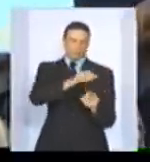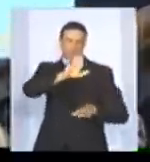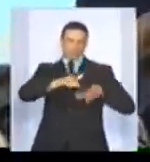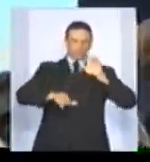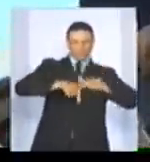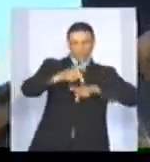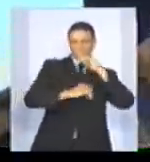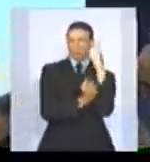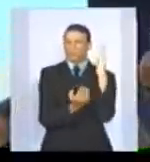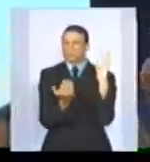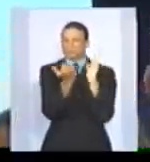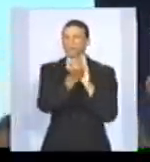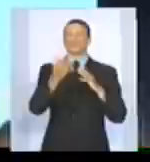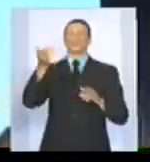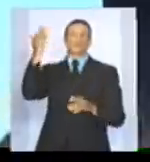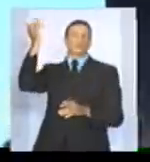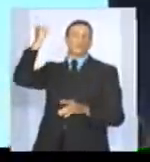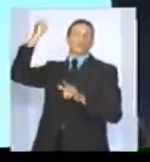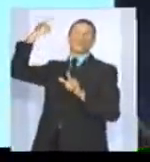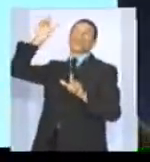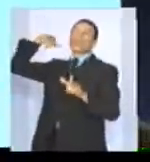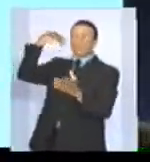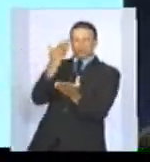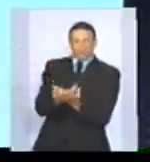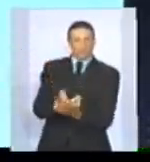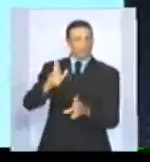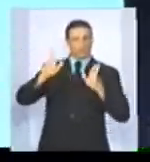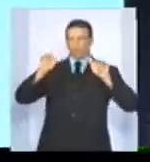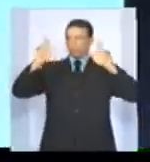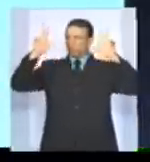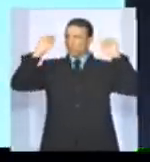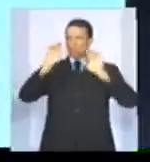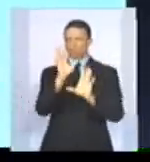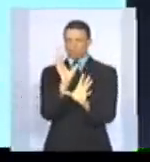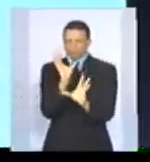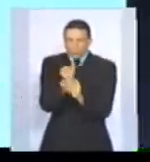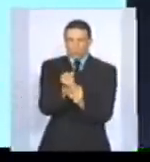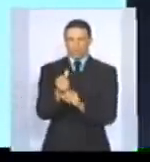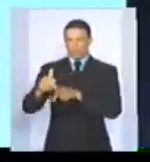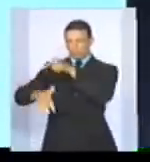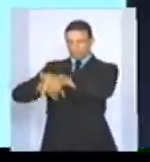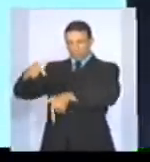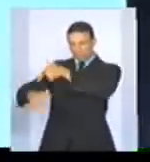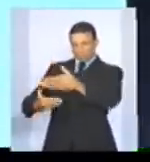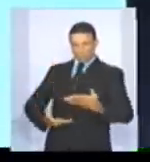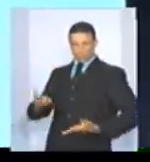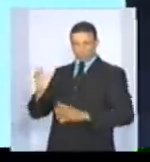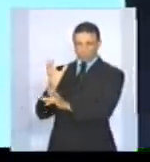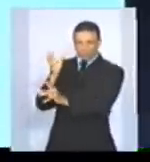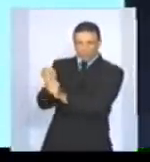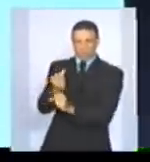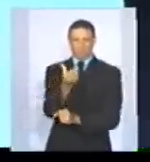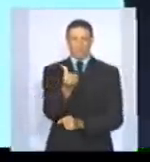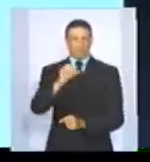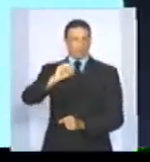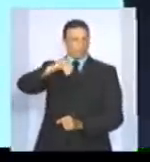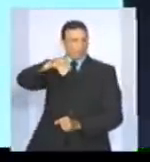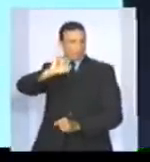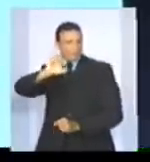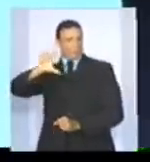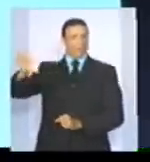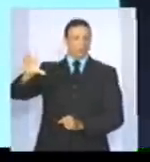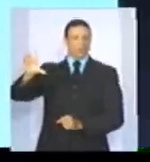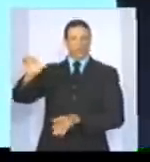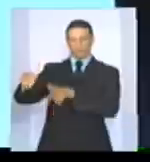belíssimo histórico dessa entidade sindical que hoje representa nacionalmente mais de 60 mil trabalhadores. Esses trabalhadores que, a partir